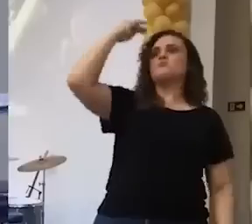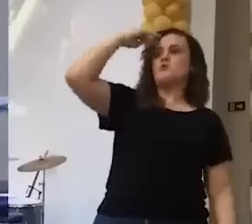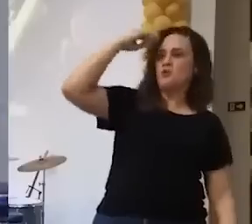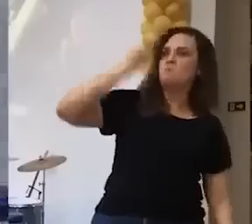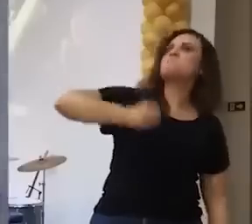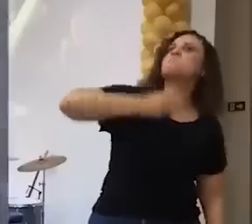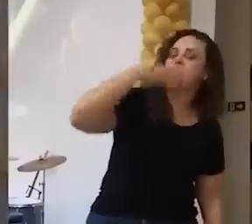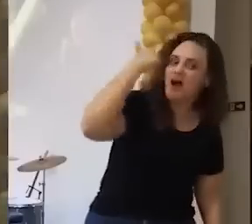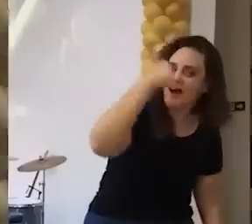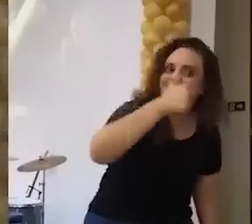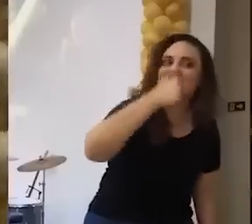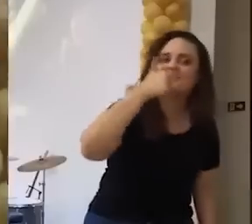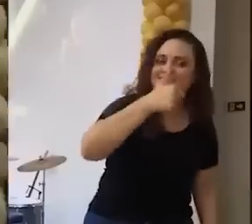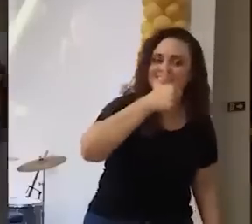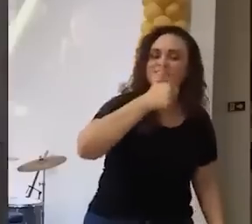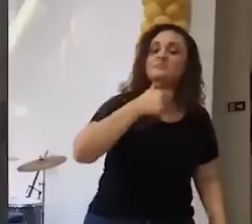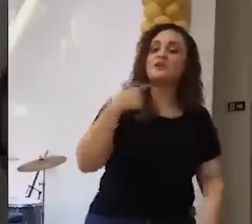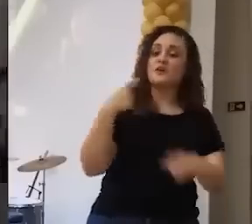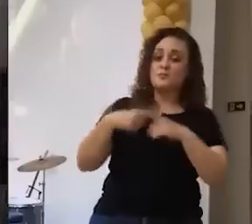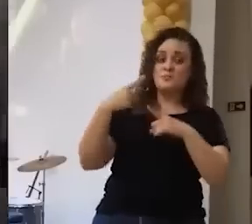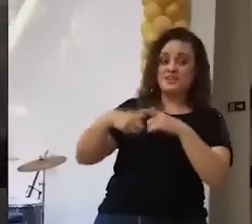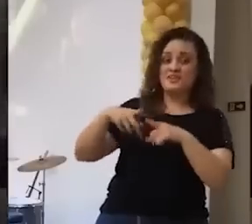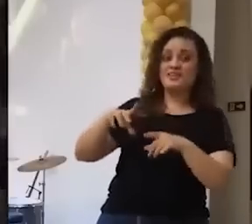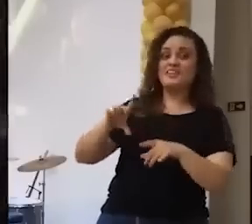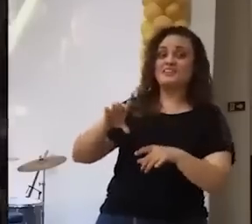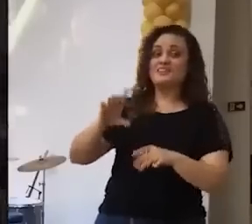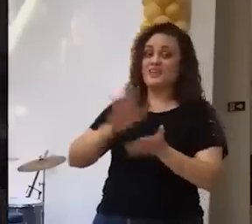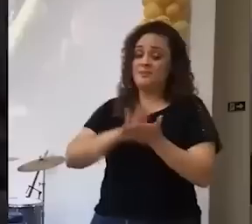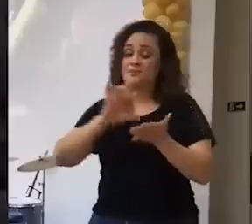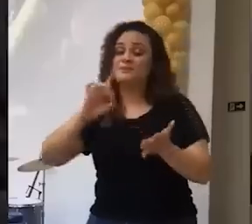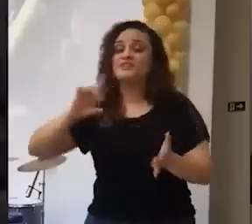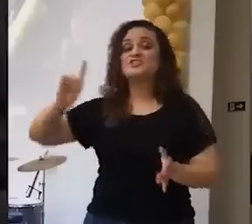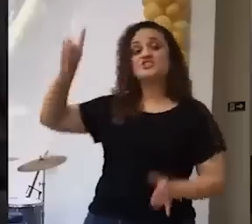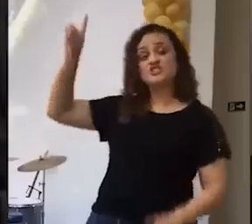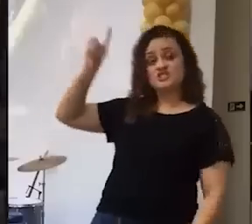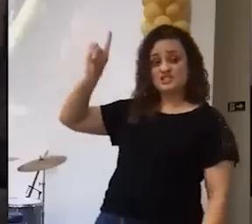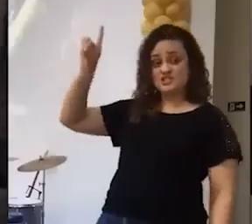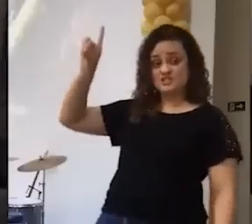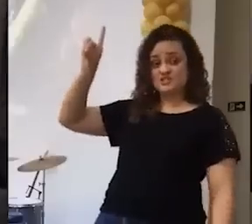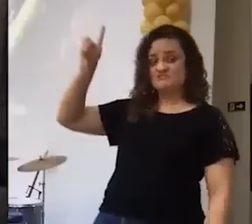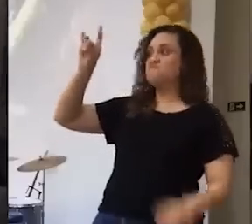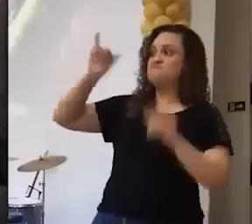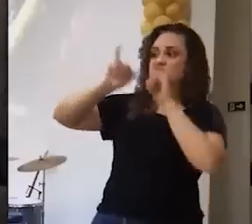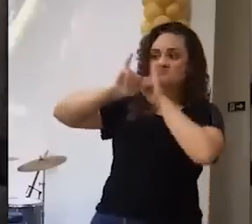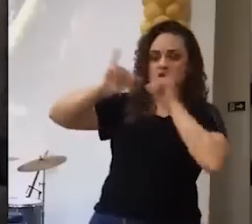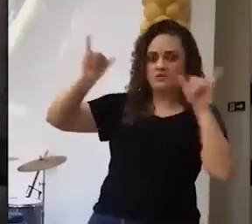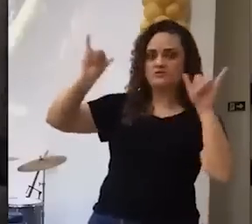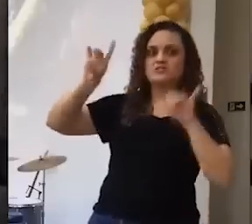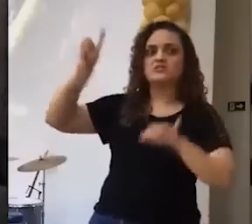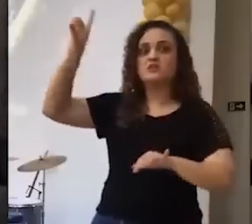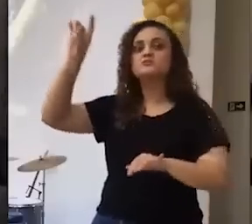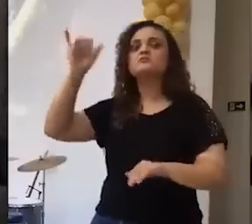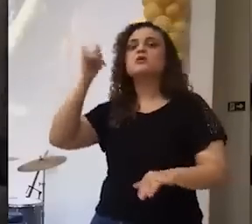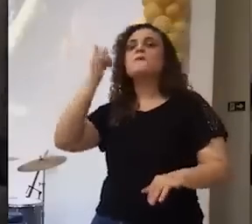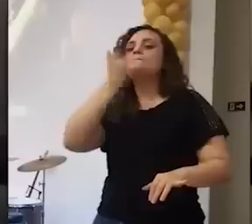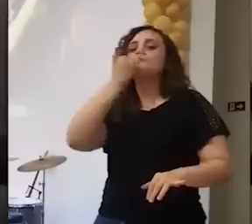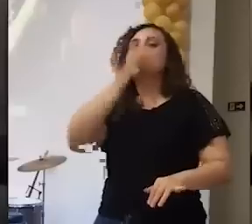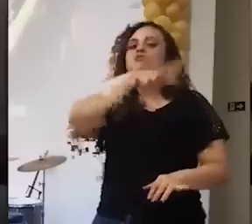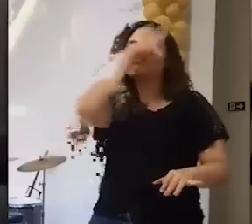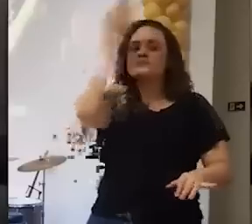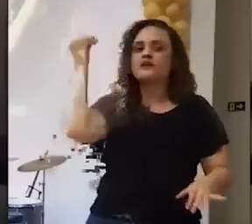Porque quando a Bíblia diz que Deus perdoa e esquece, a Bíblia não está dizendo que Deus tem amnésia. Deus não tem amnésia. Deus não tem perda de memória.